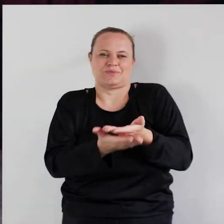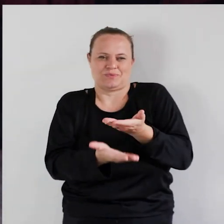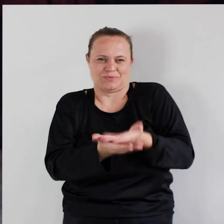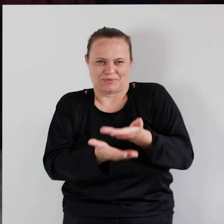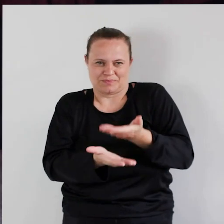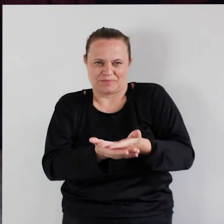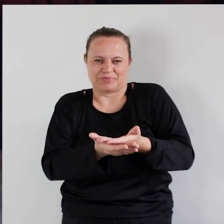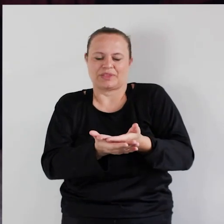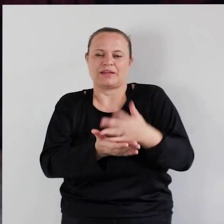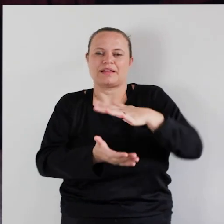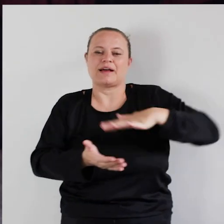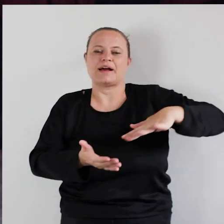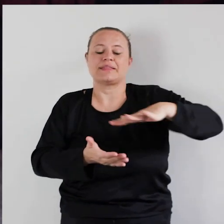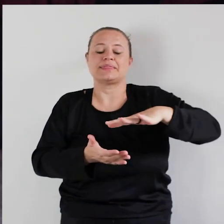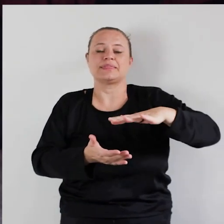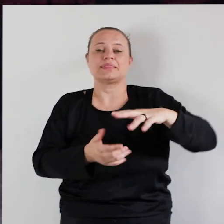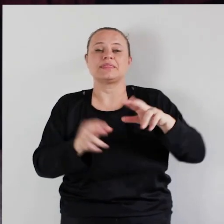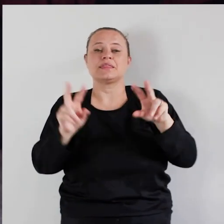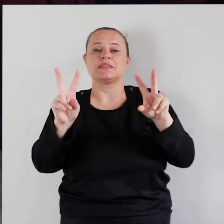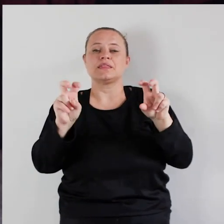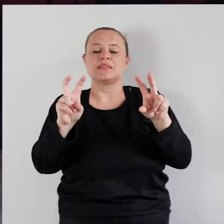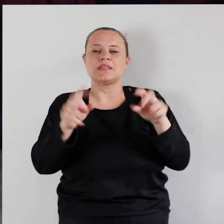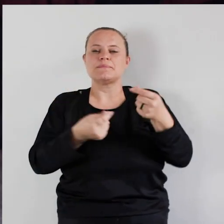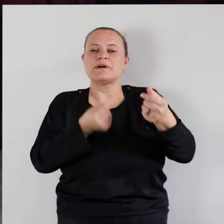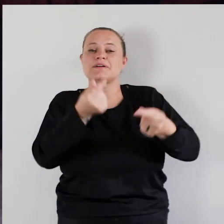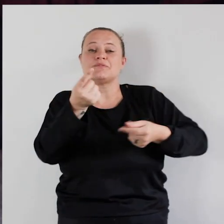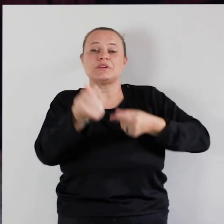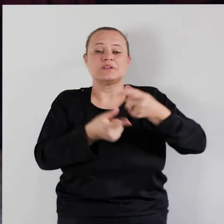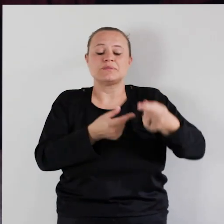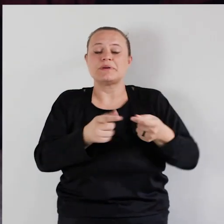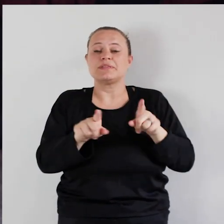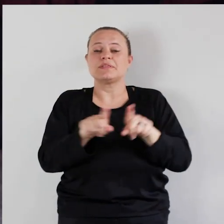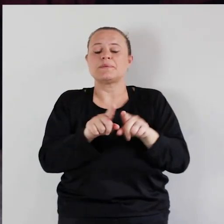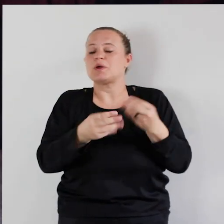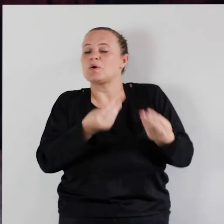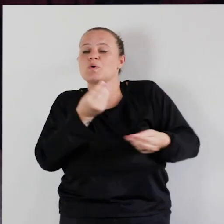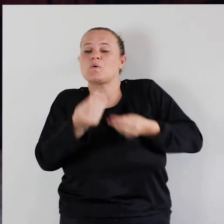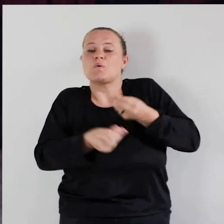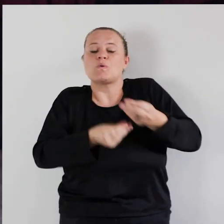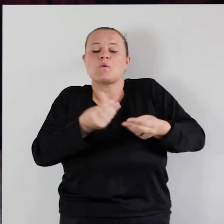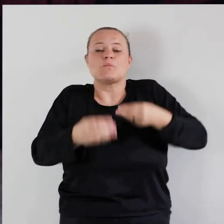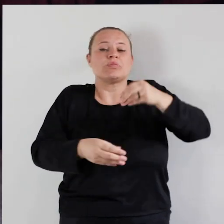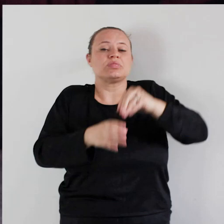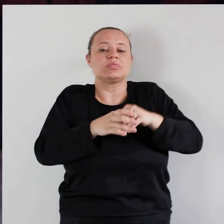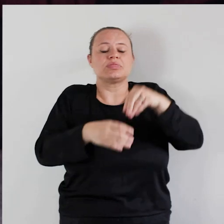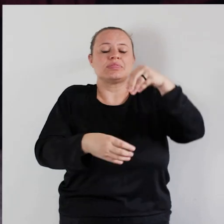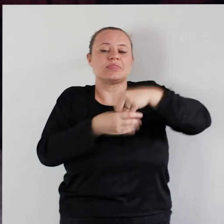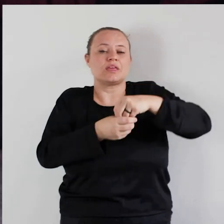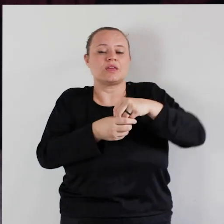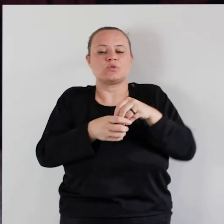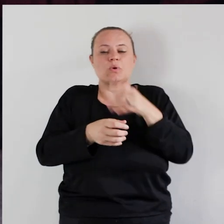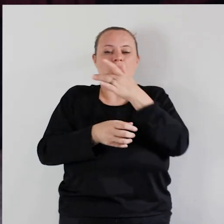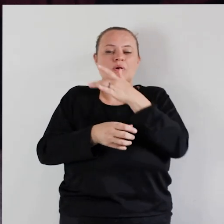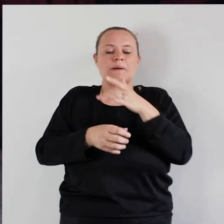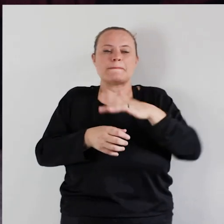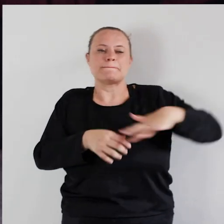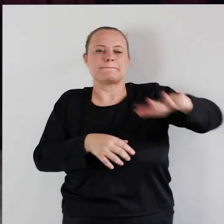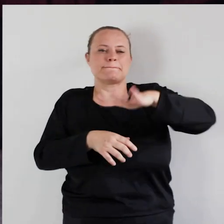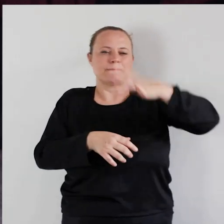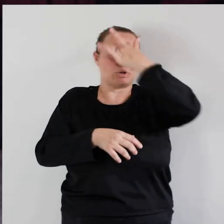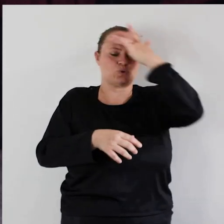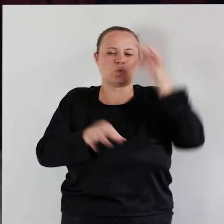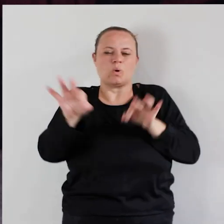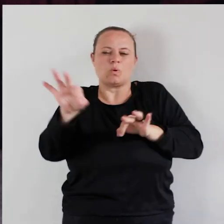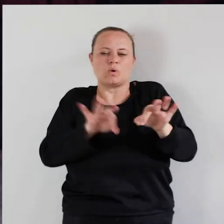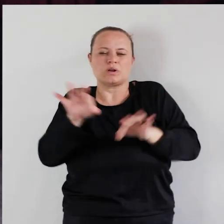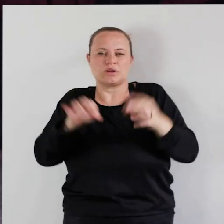da cultura. E aí começo a estudar a questão do financiamento e impacto disso na estrutura